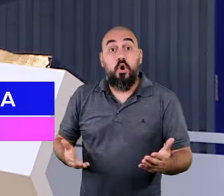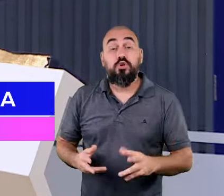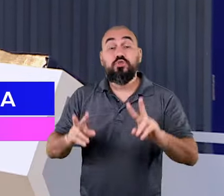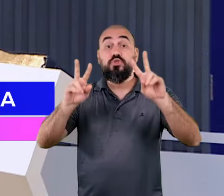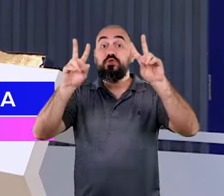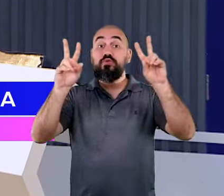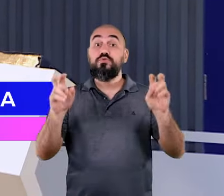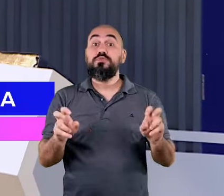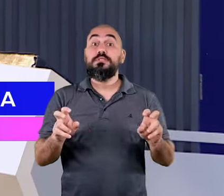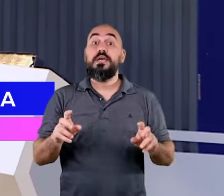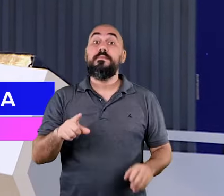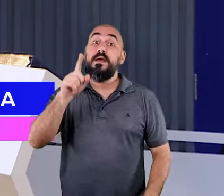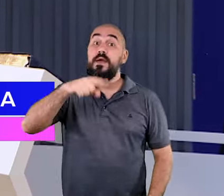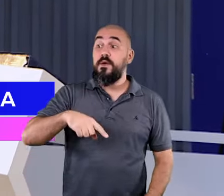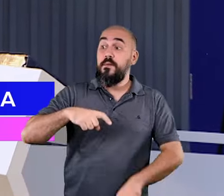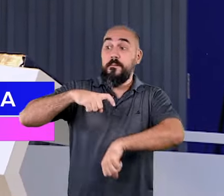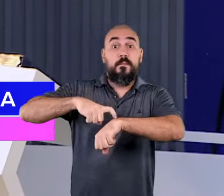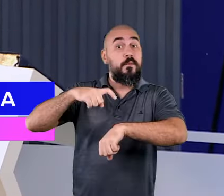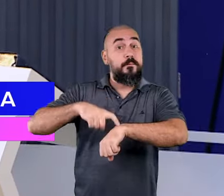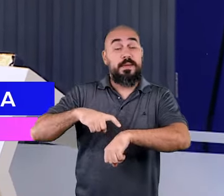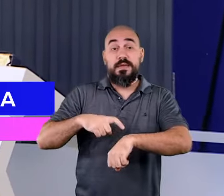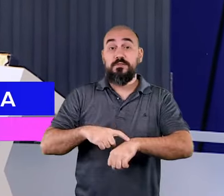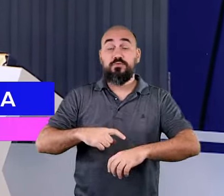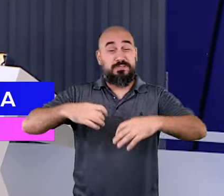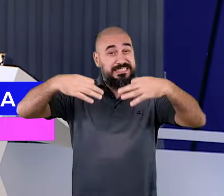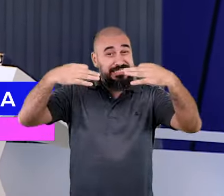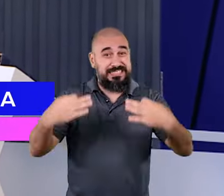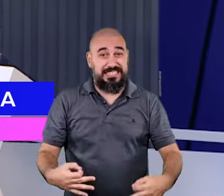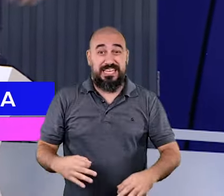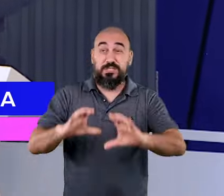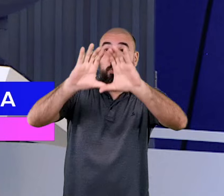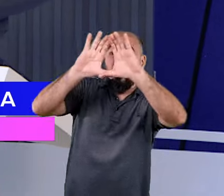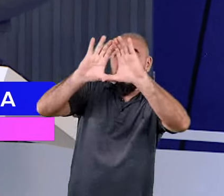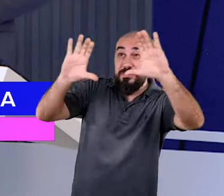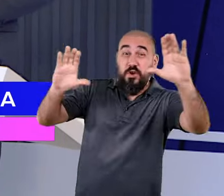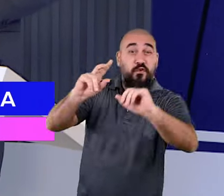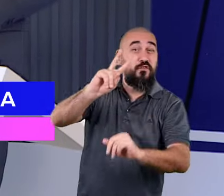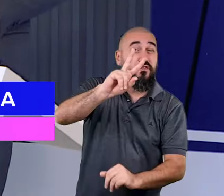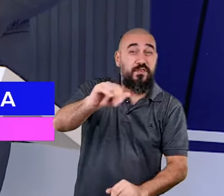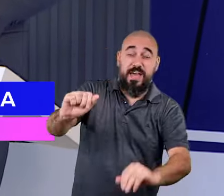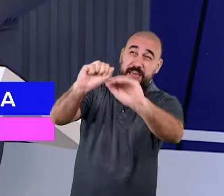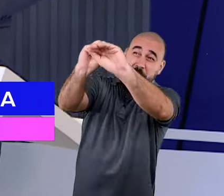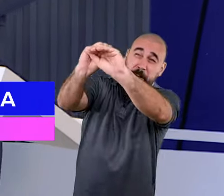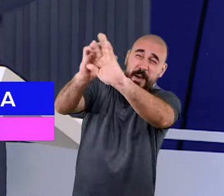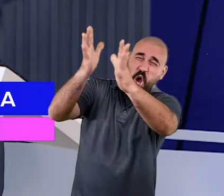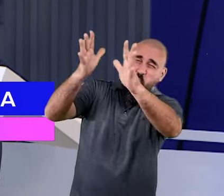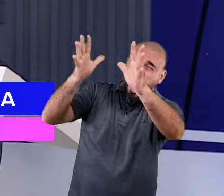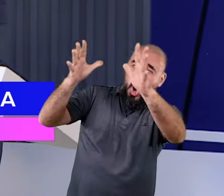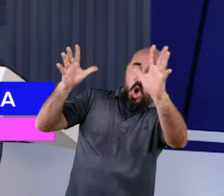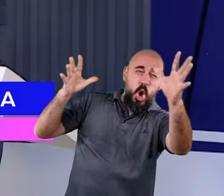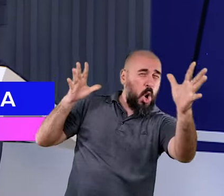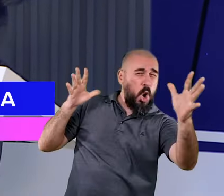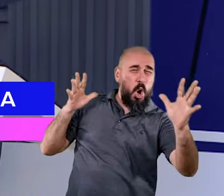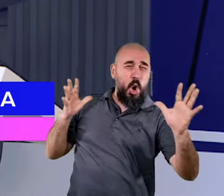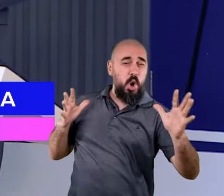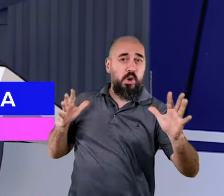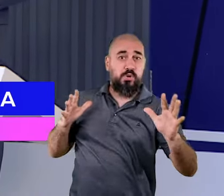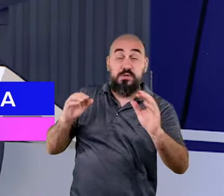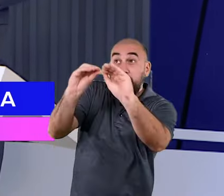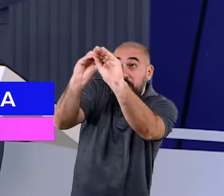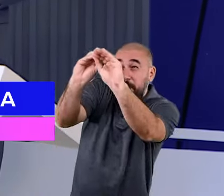sobre o momento do qual o céu vai resplandecer. Um brilho